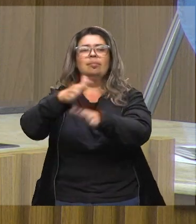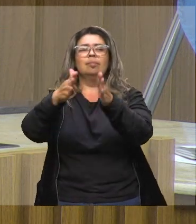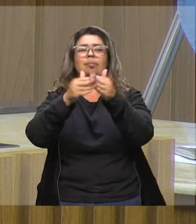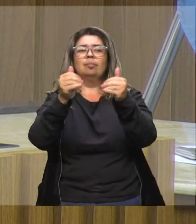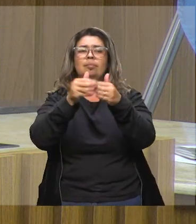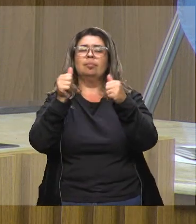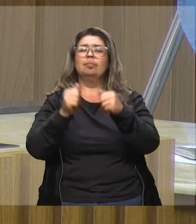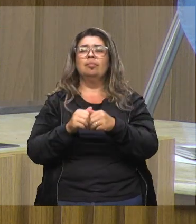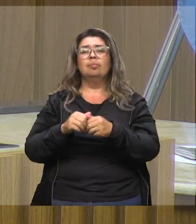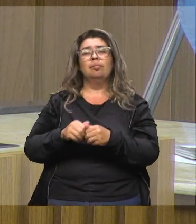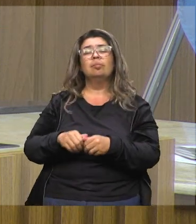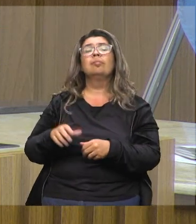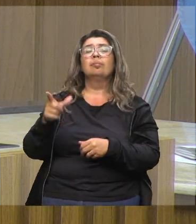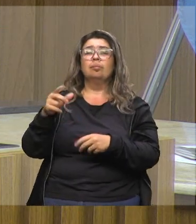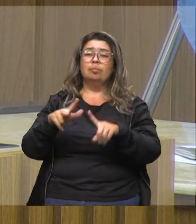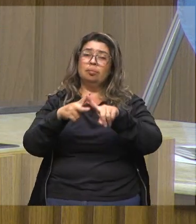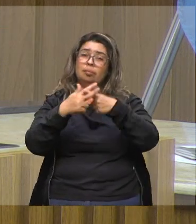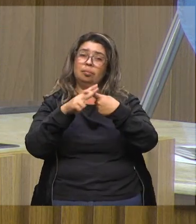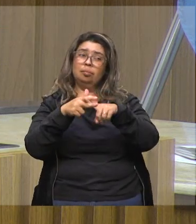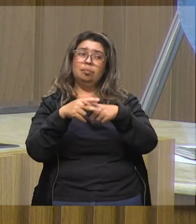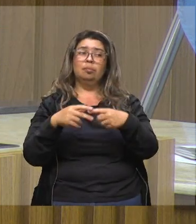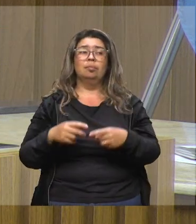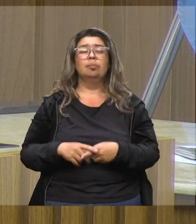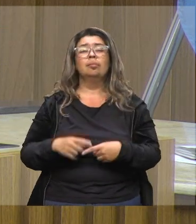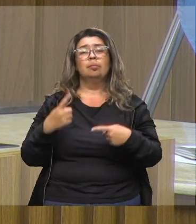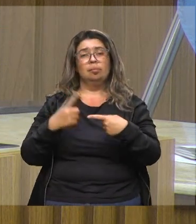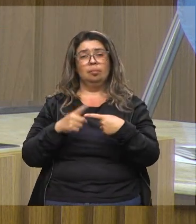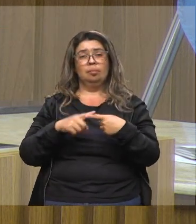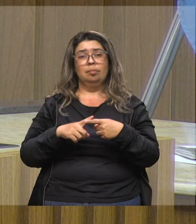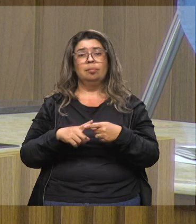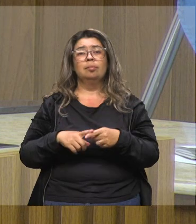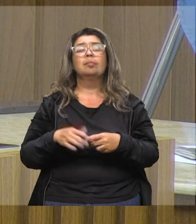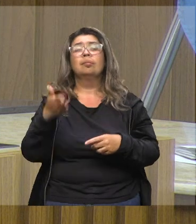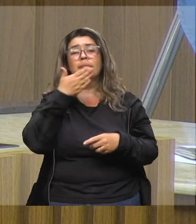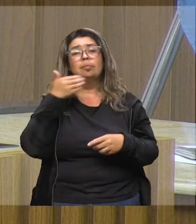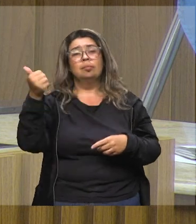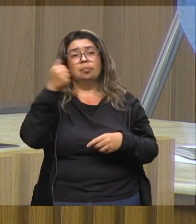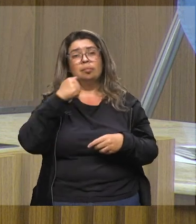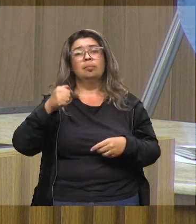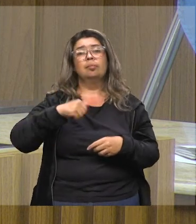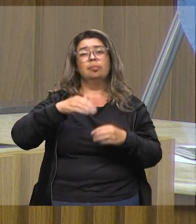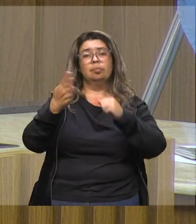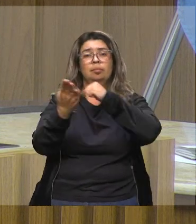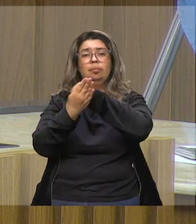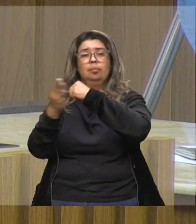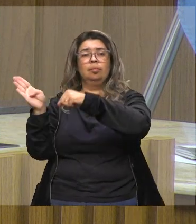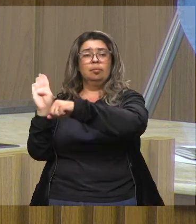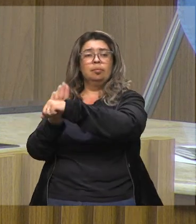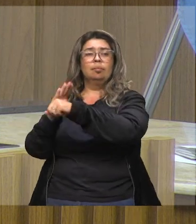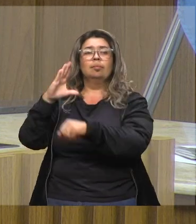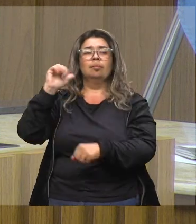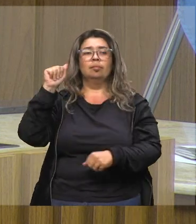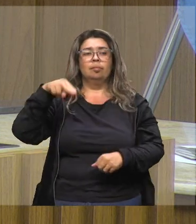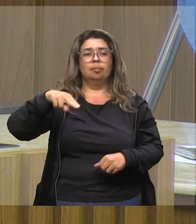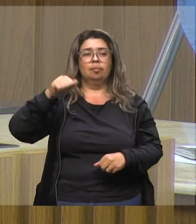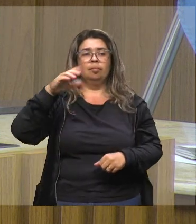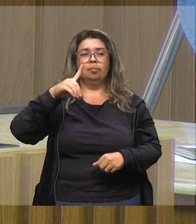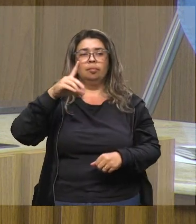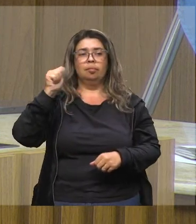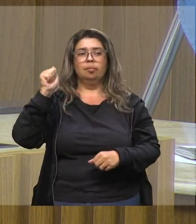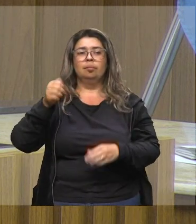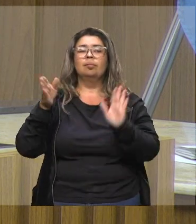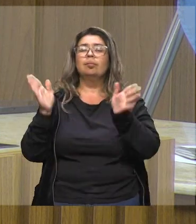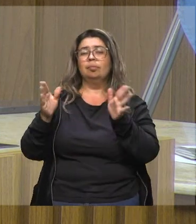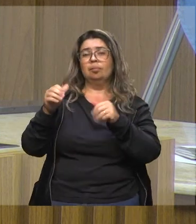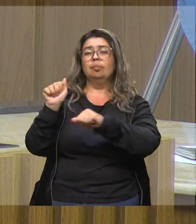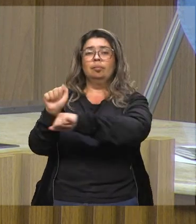atenção naquela região, tendo em vista que já deu uma atenção legal ali no Jardim Canadá, que ficou muito bonito, a maioria das ruas. Agora falta ali na Otto